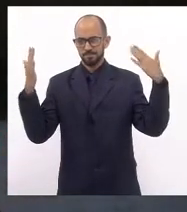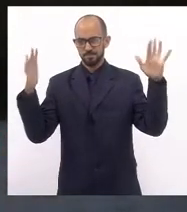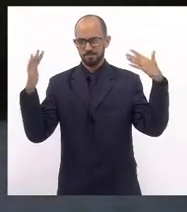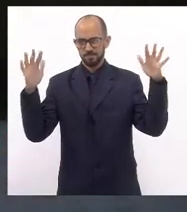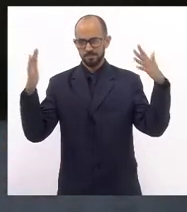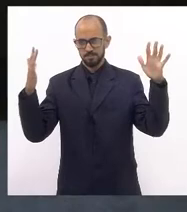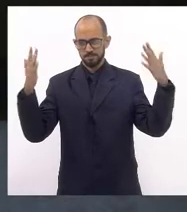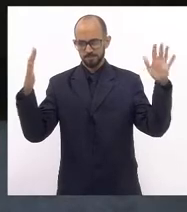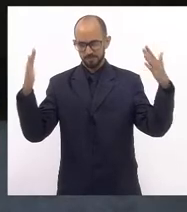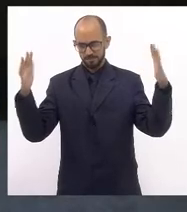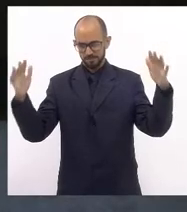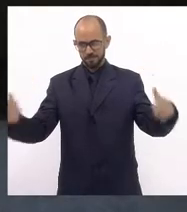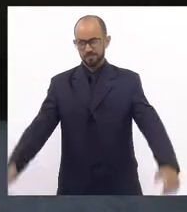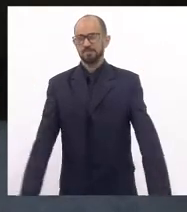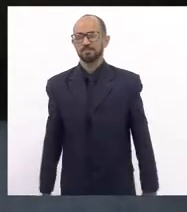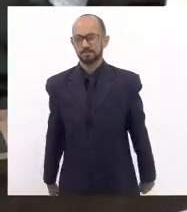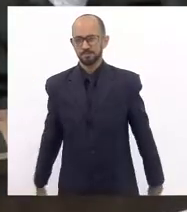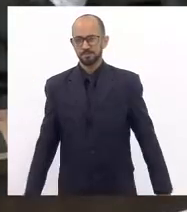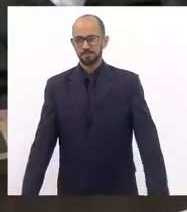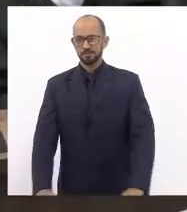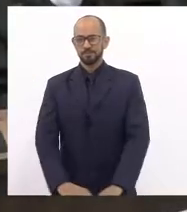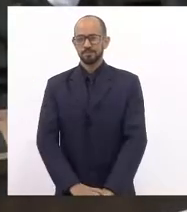Vereador.